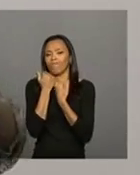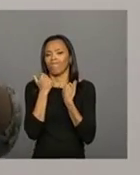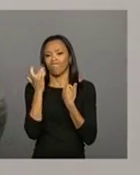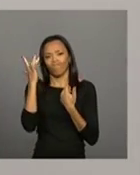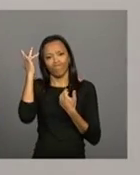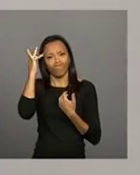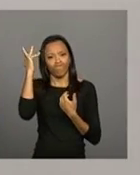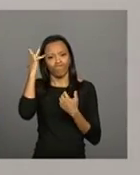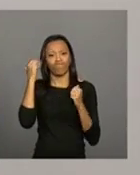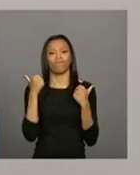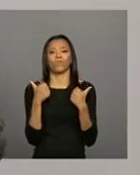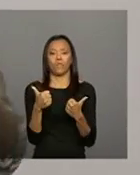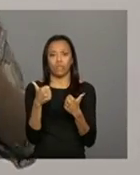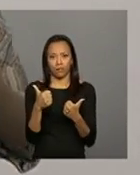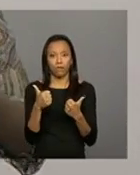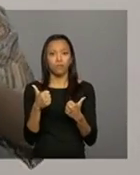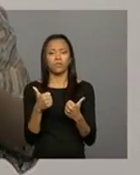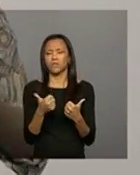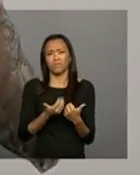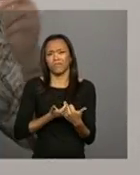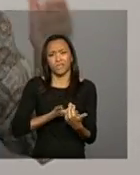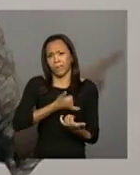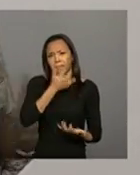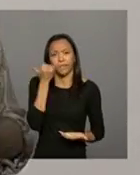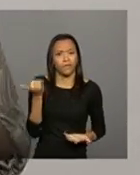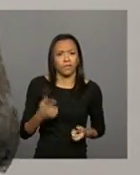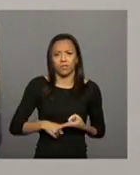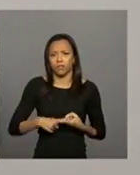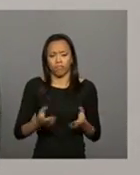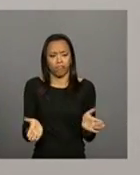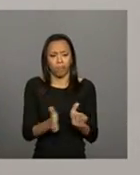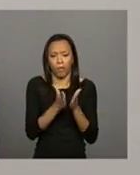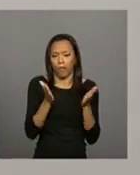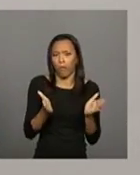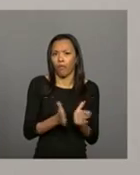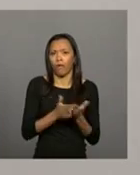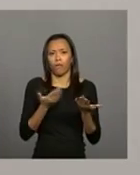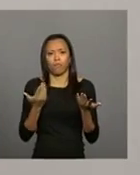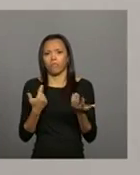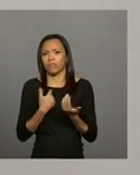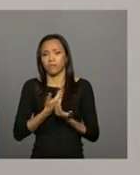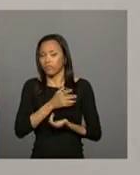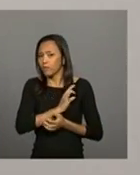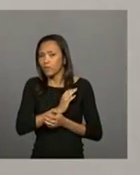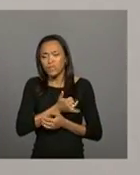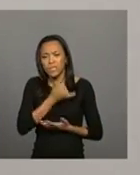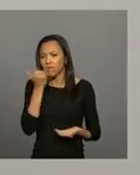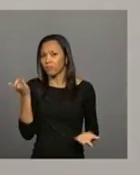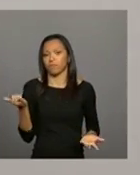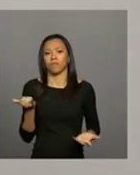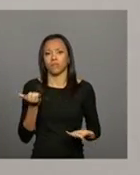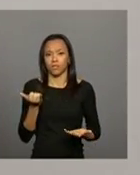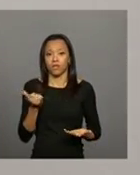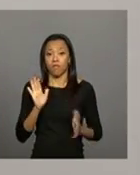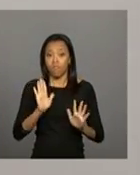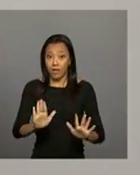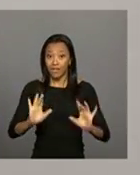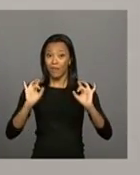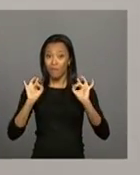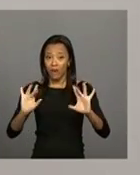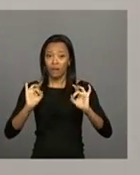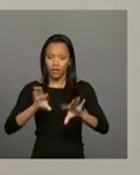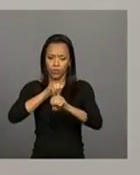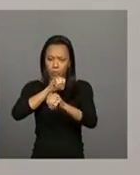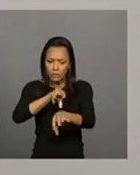importa que sejam filhos de quem sejam. O que importa é que o padrão de qualidade da